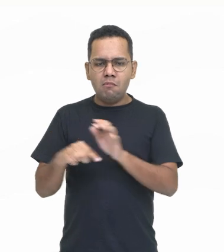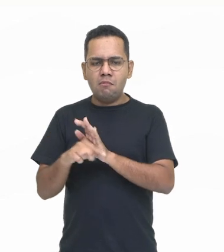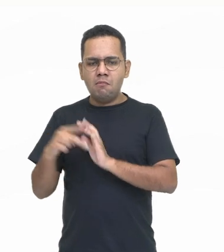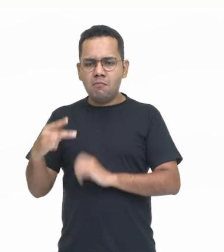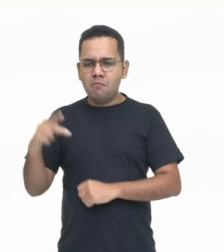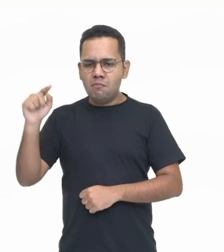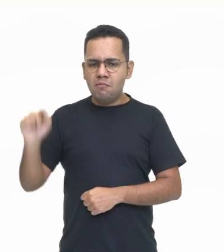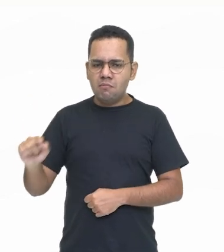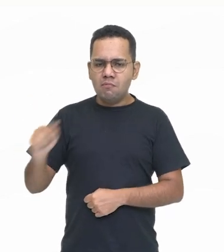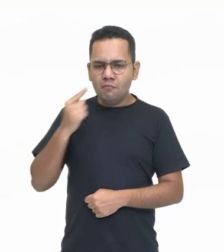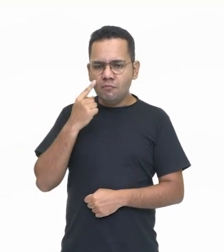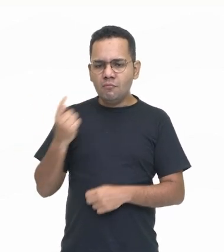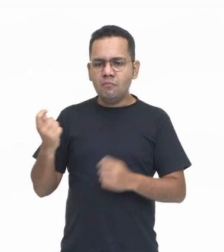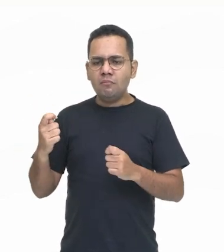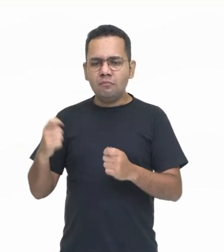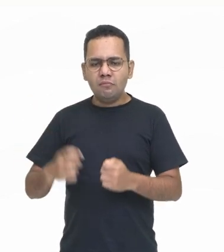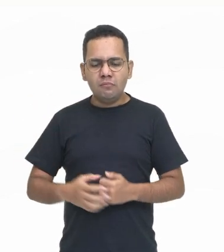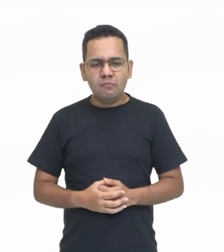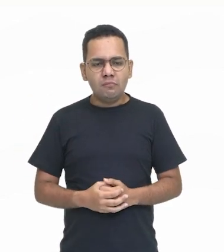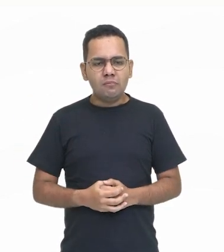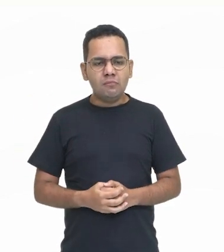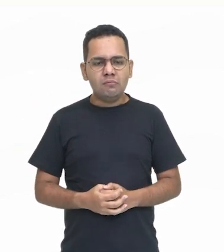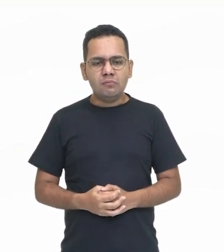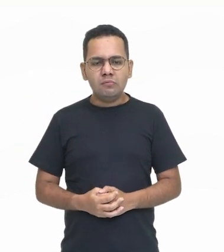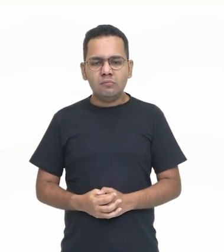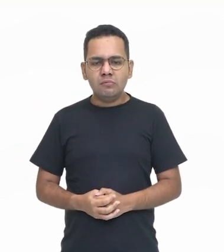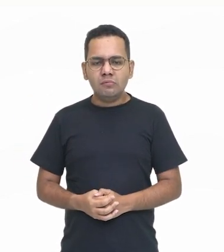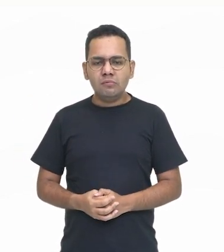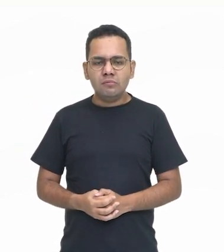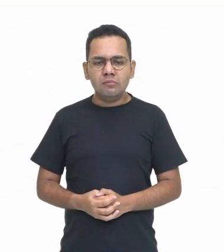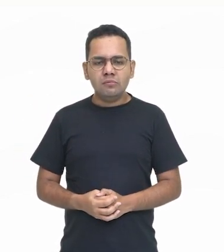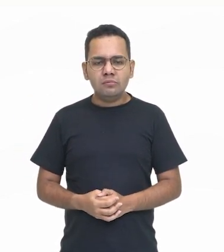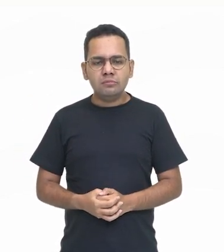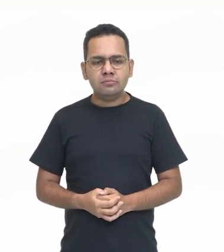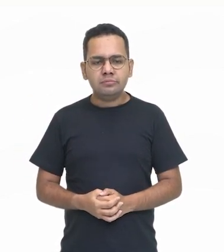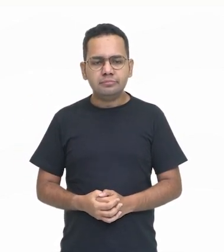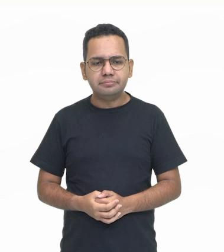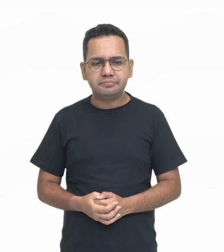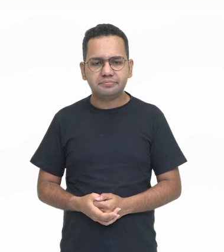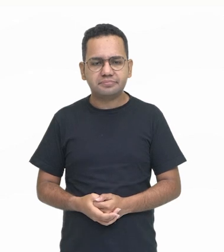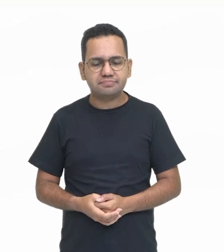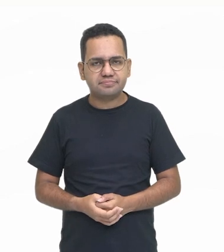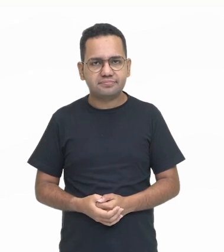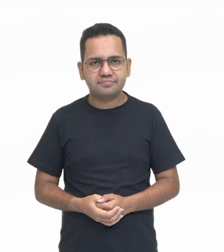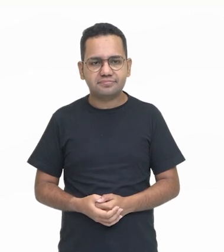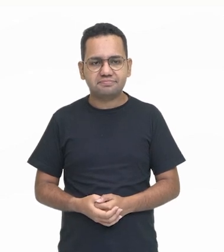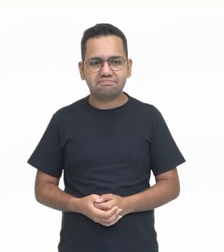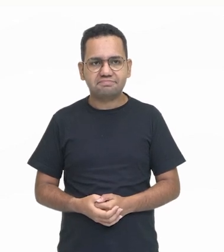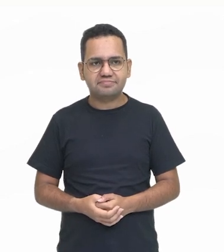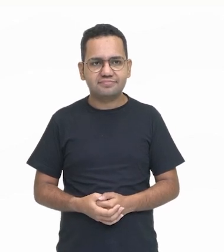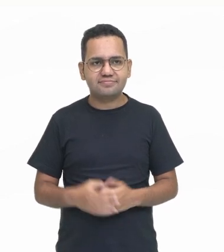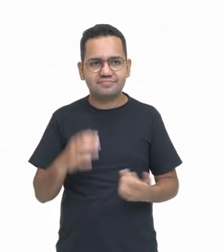p fatorial, certo? Então, vamos fazer um exemplo aqui para a gente relembrar.